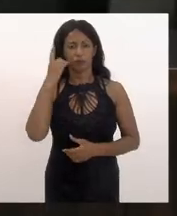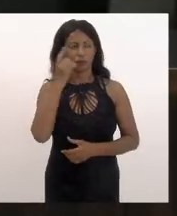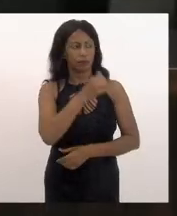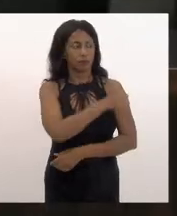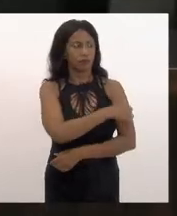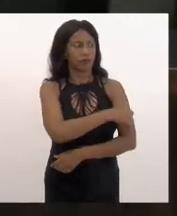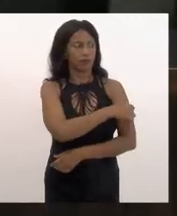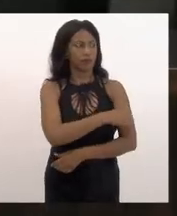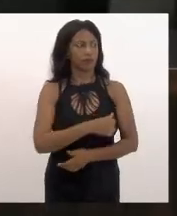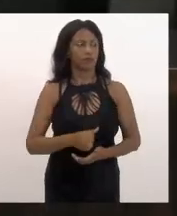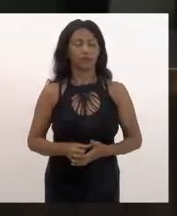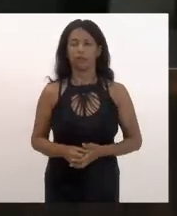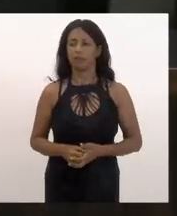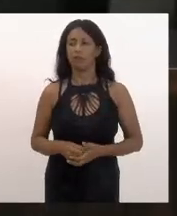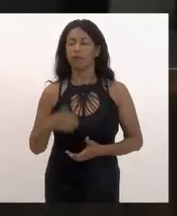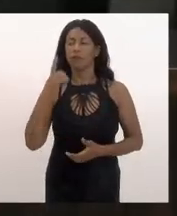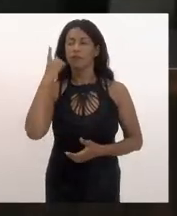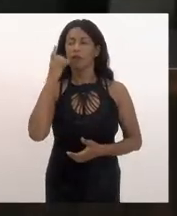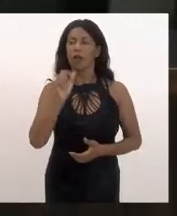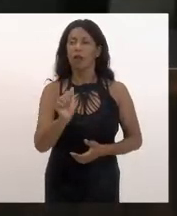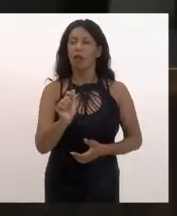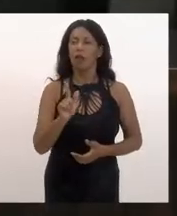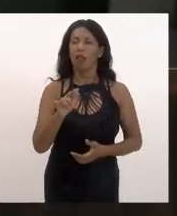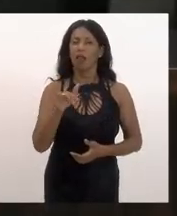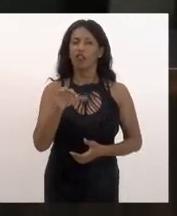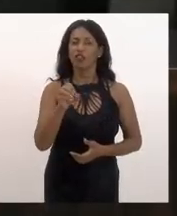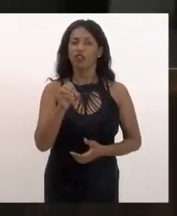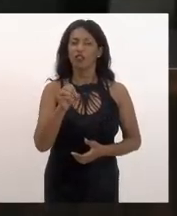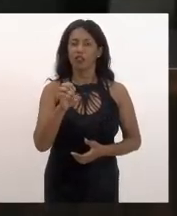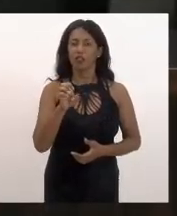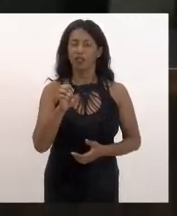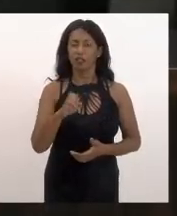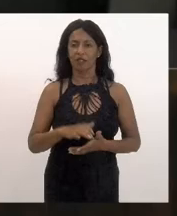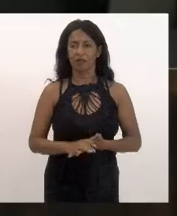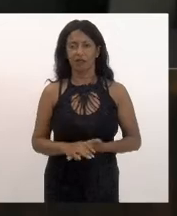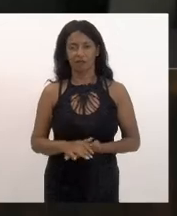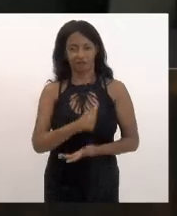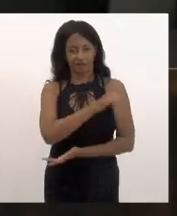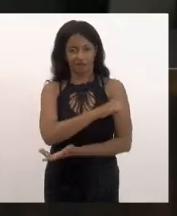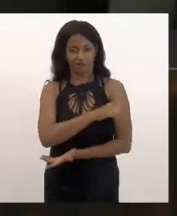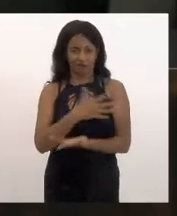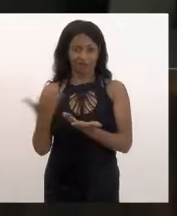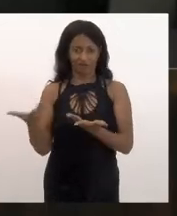Rejane. Deputado Alexandre Knoploch, a enfermeira se encontra.